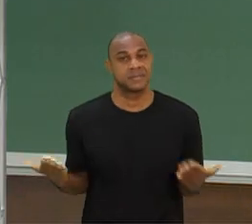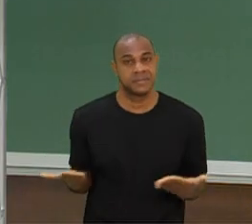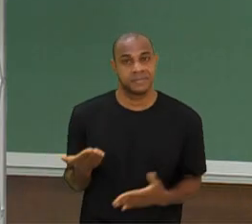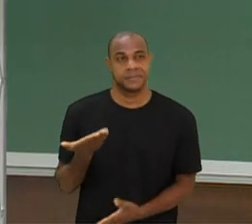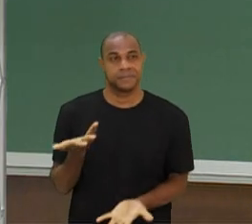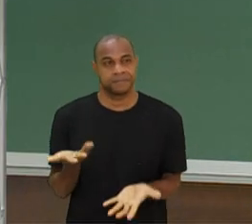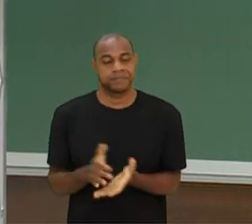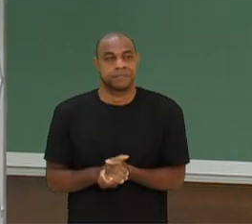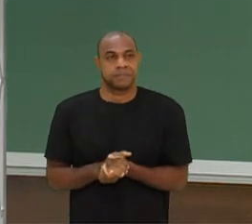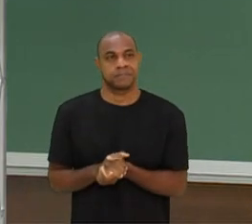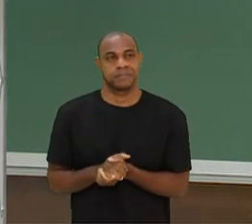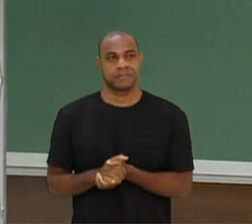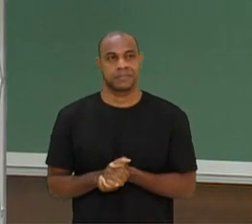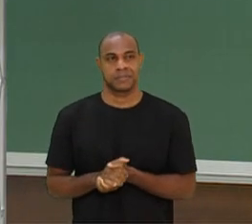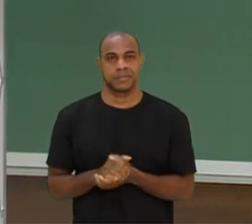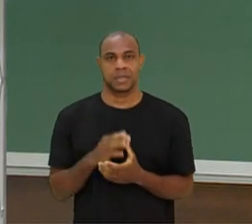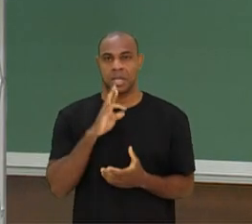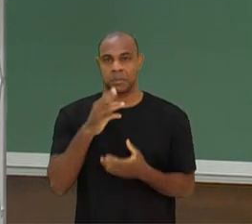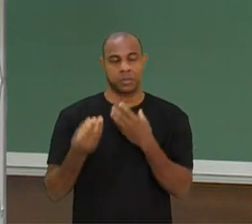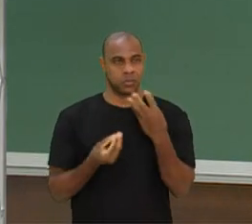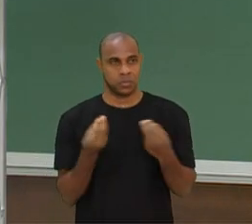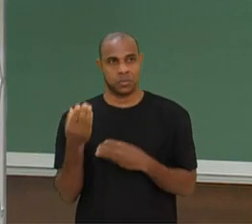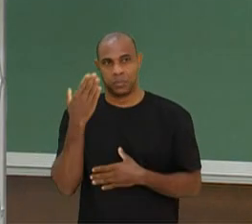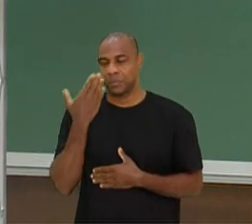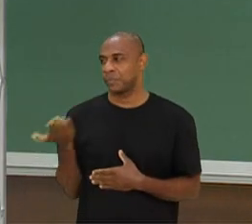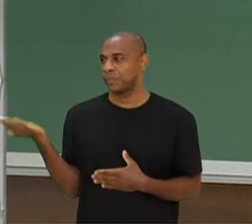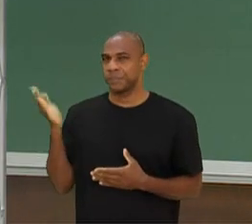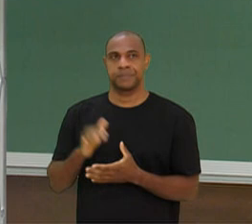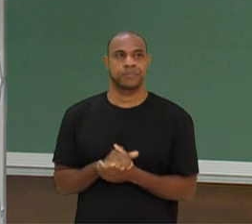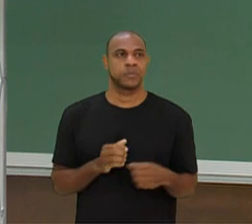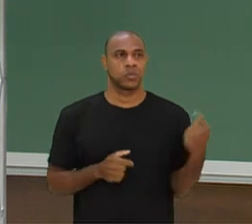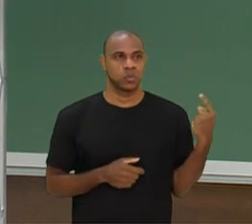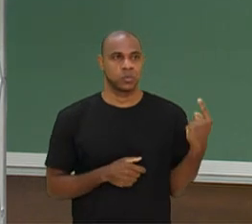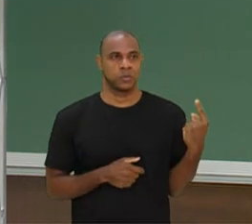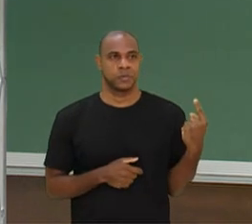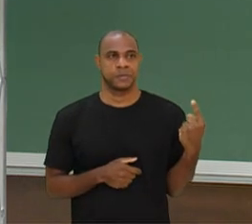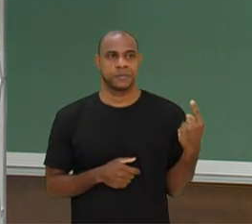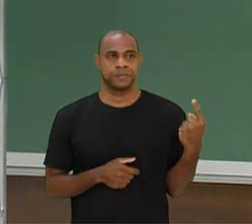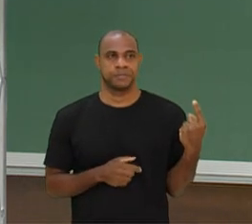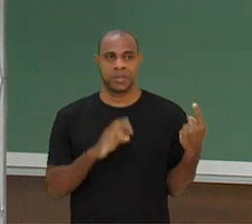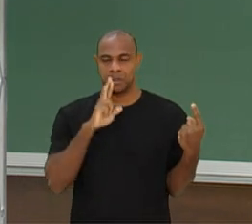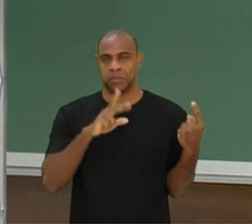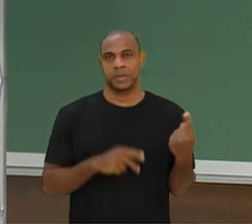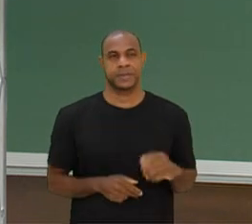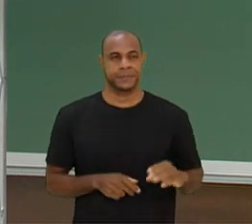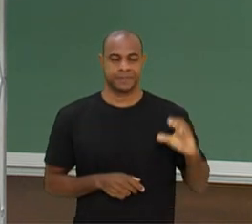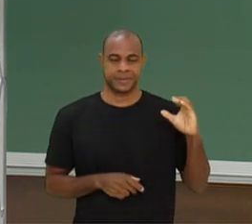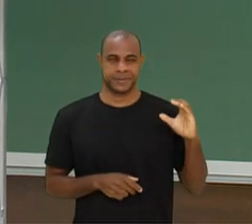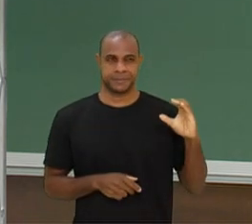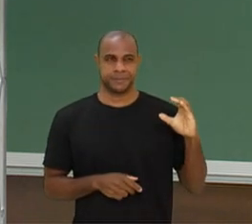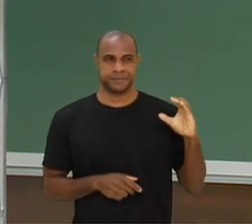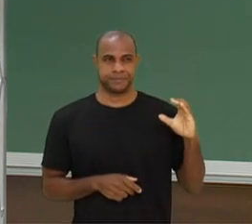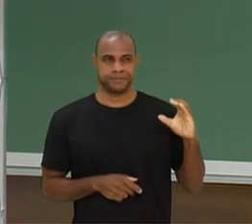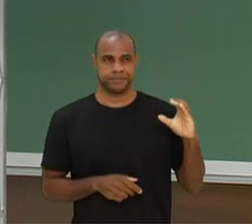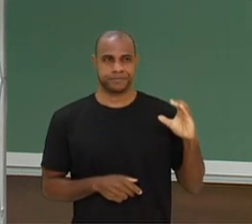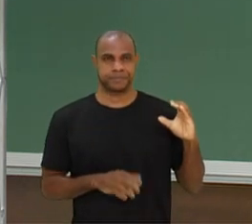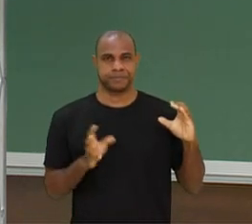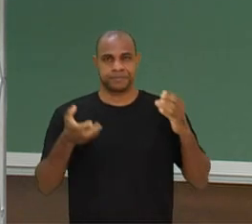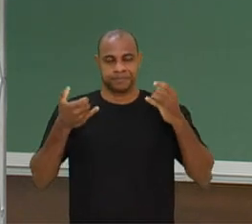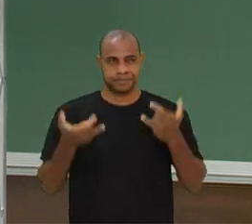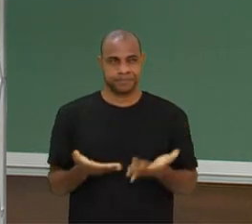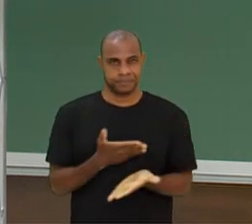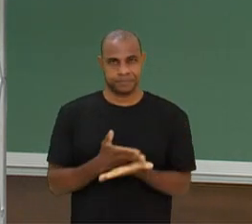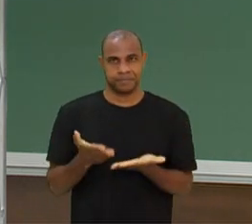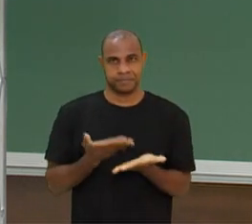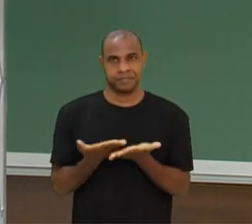Observando o nosso quiz, Langston Hughes is famous as an American author. Como a gente já viu lá no início da nossa aula,